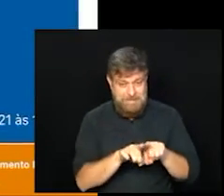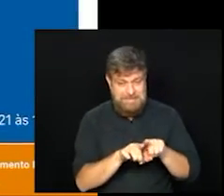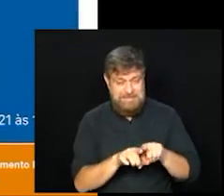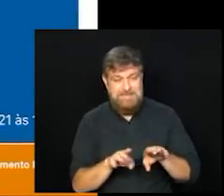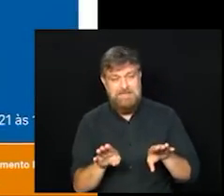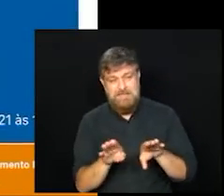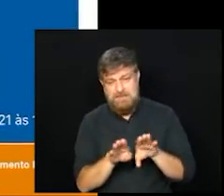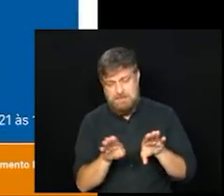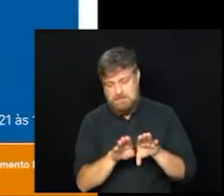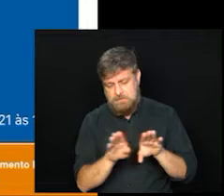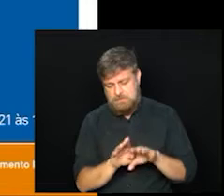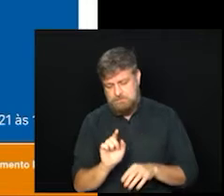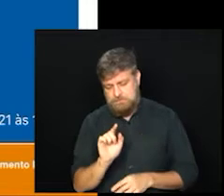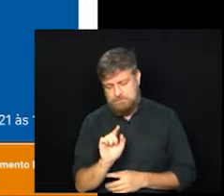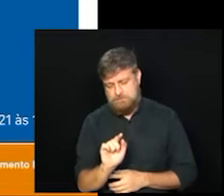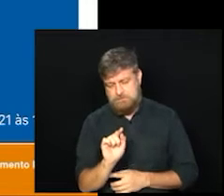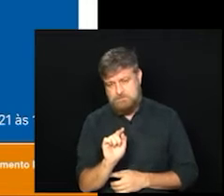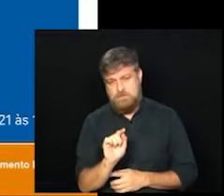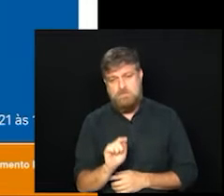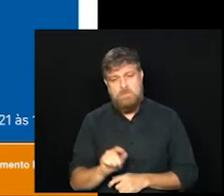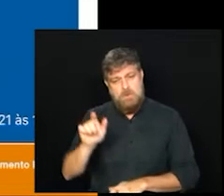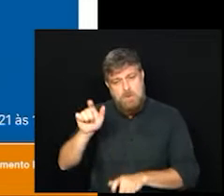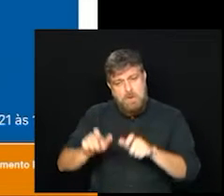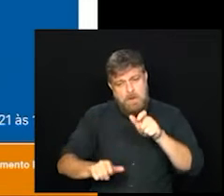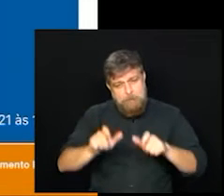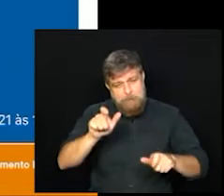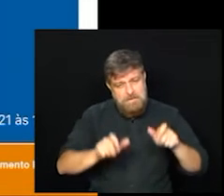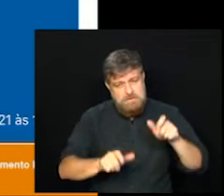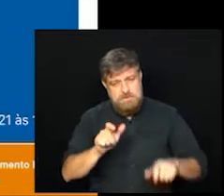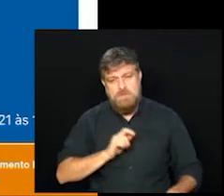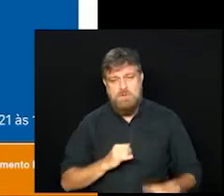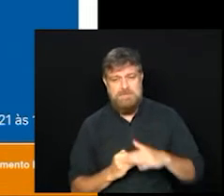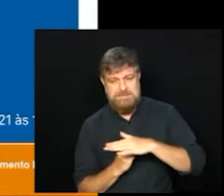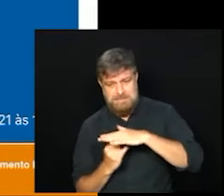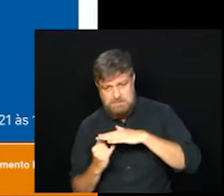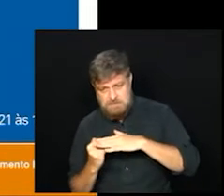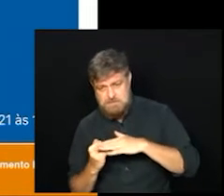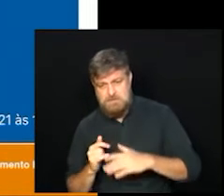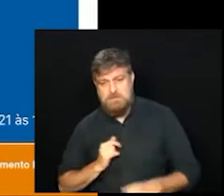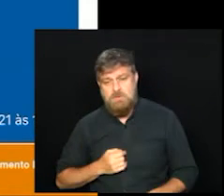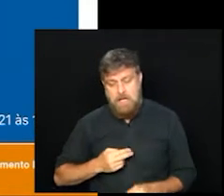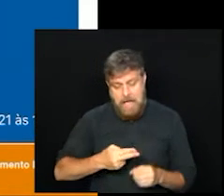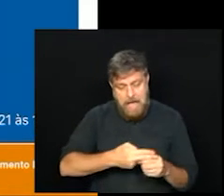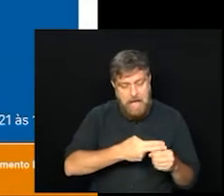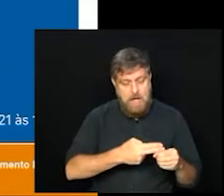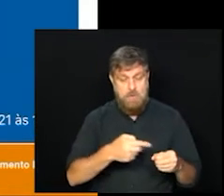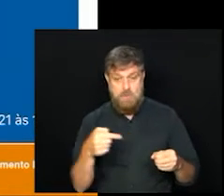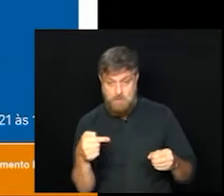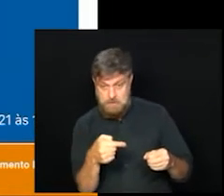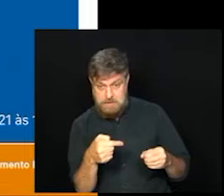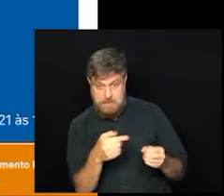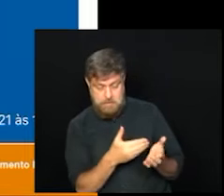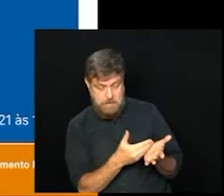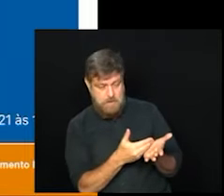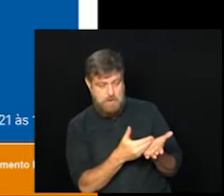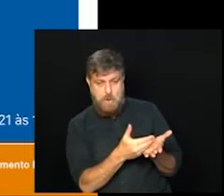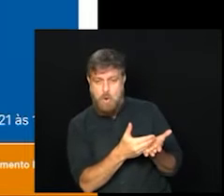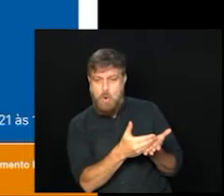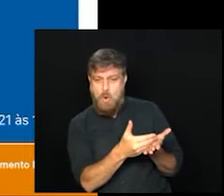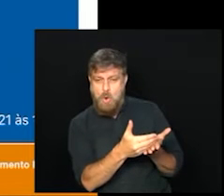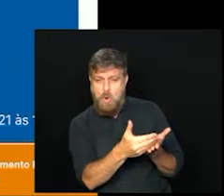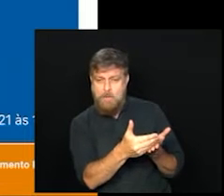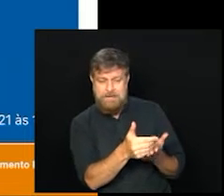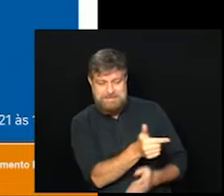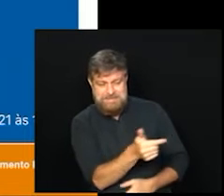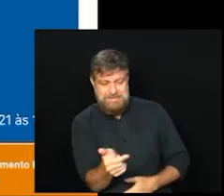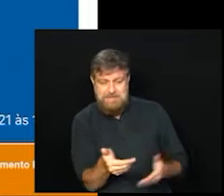inclusive com as pessoas, com as instituições, a Unicamp, Gabriel, começa nessa